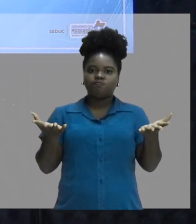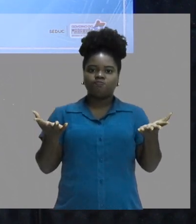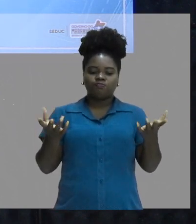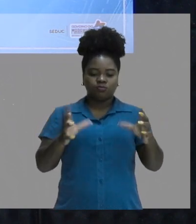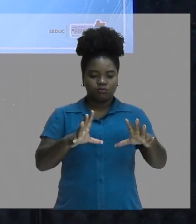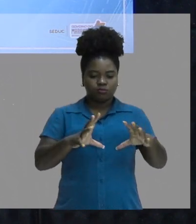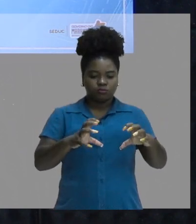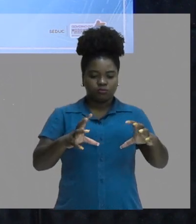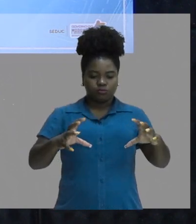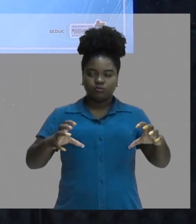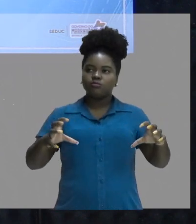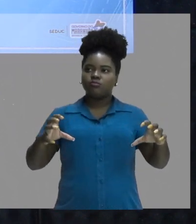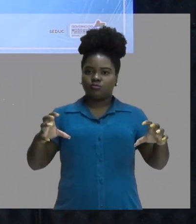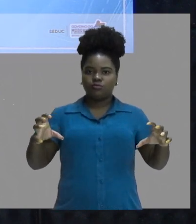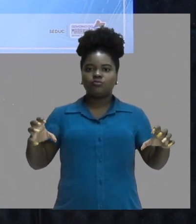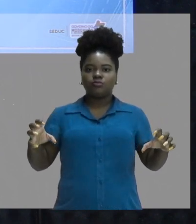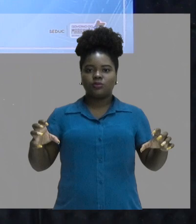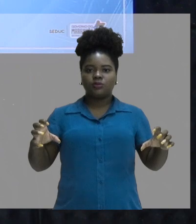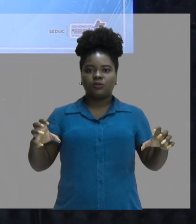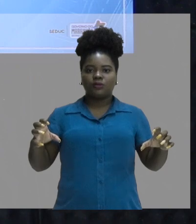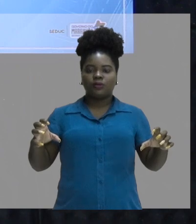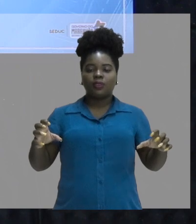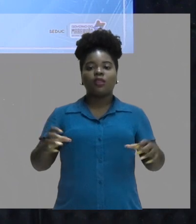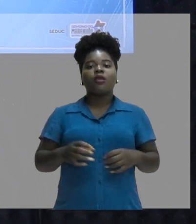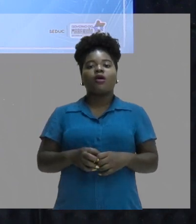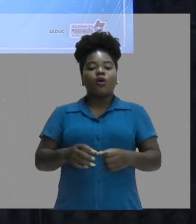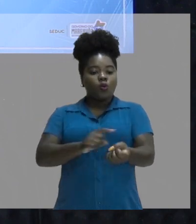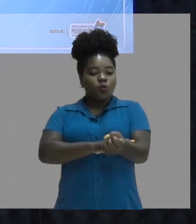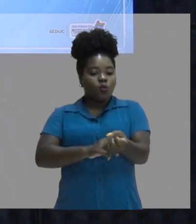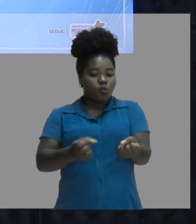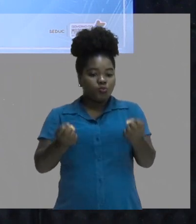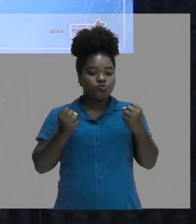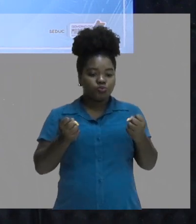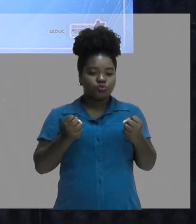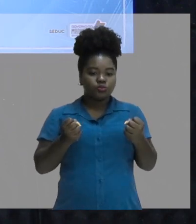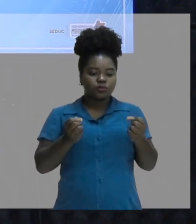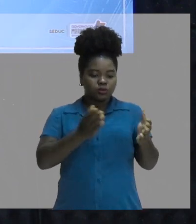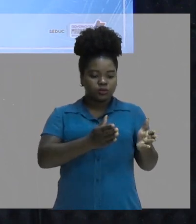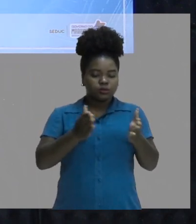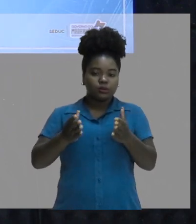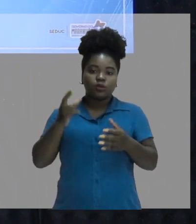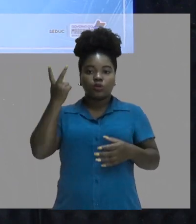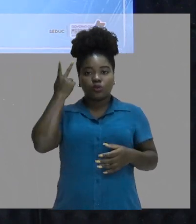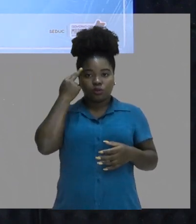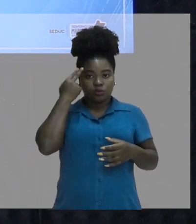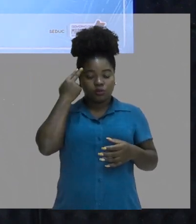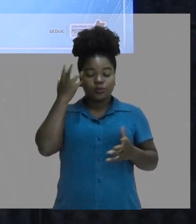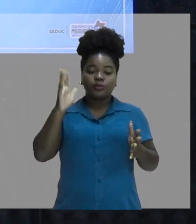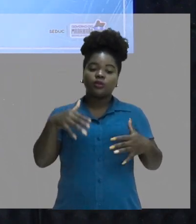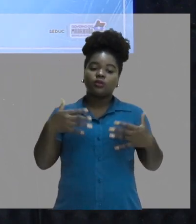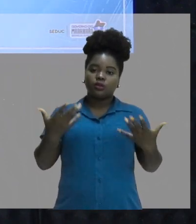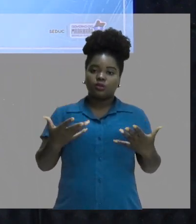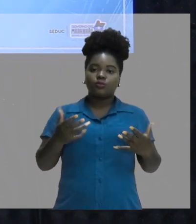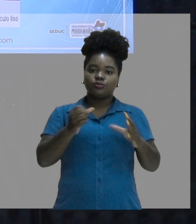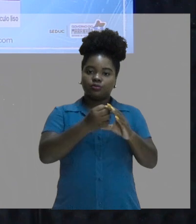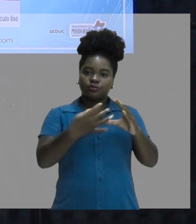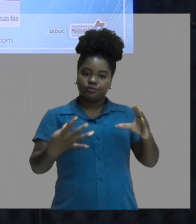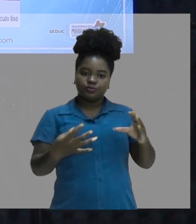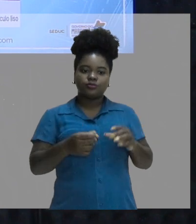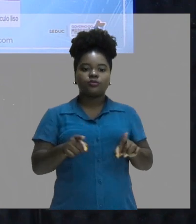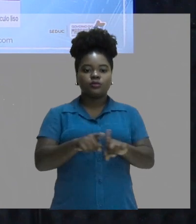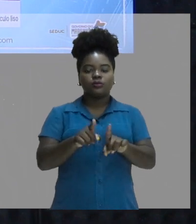nem estendendo. O meu músculo está no tamanho normal, o tamanho anatômico dele. Então, essas são as características dos